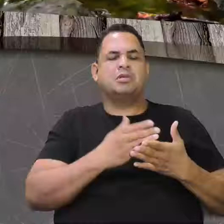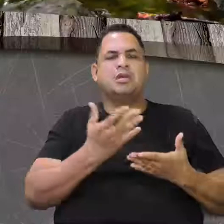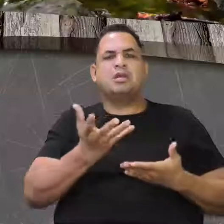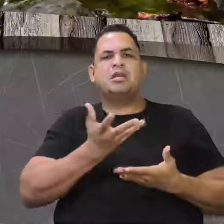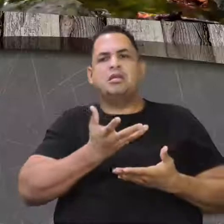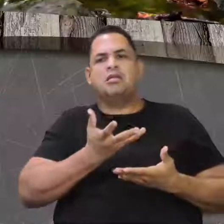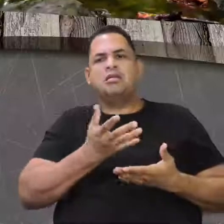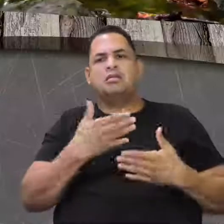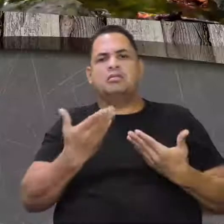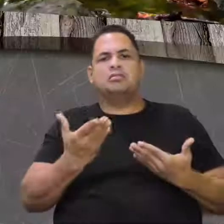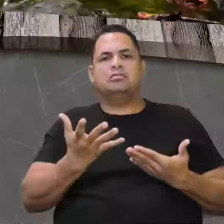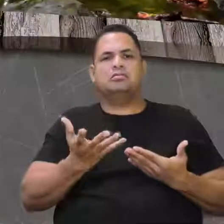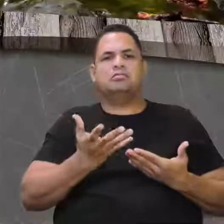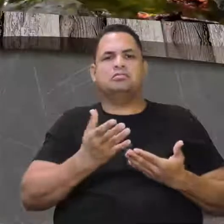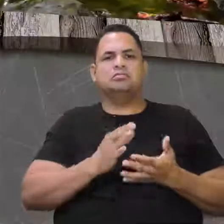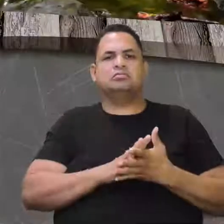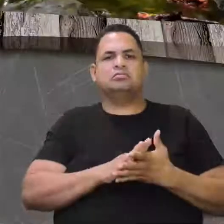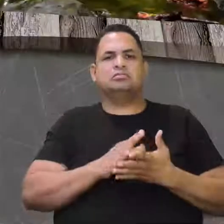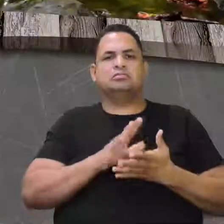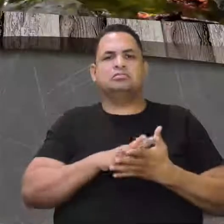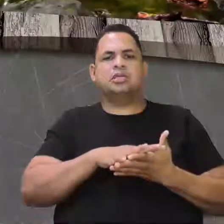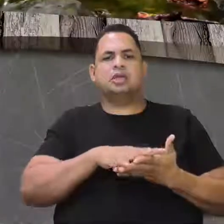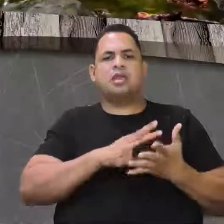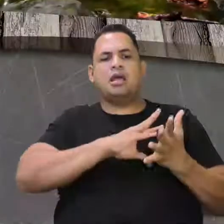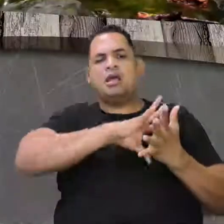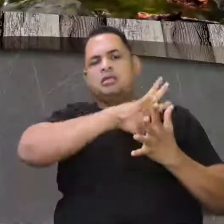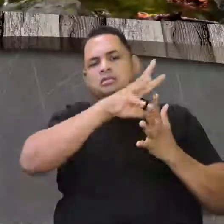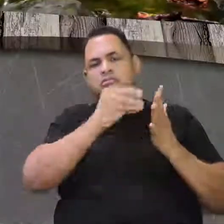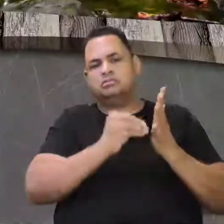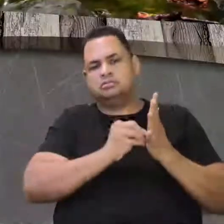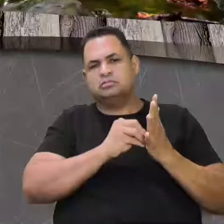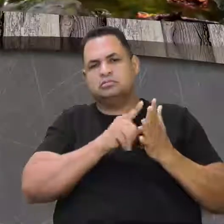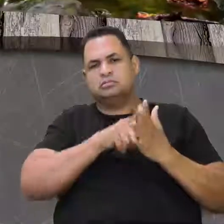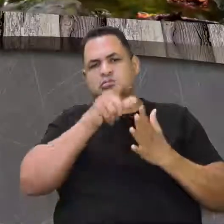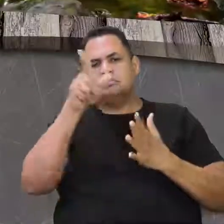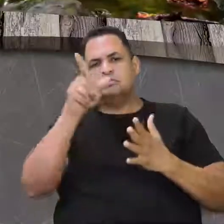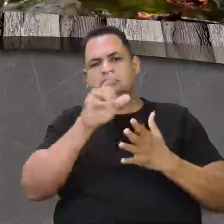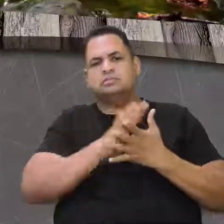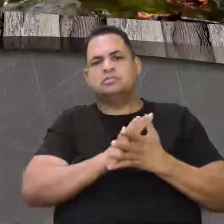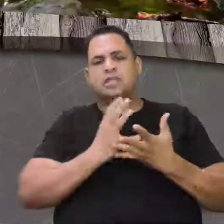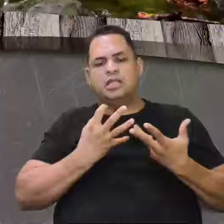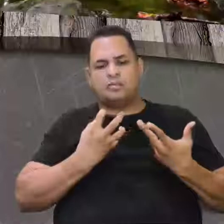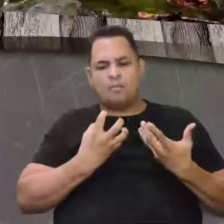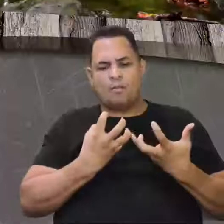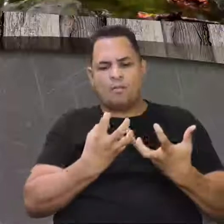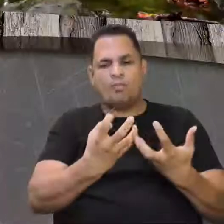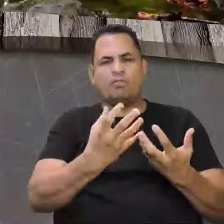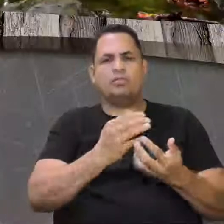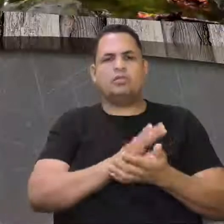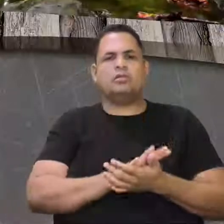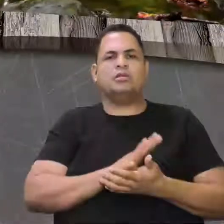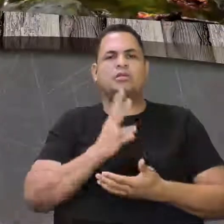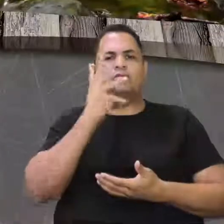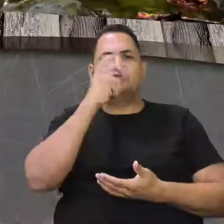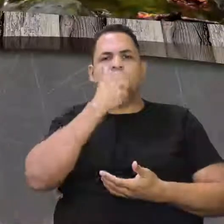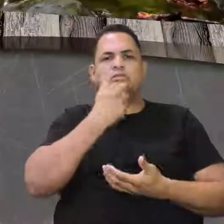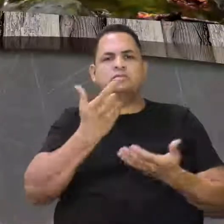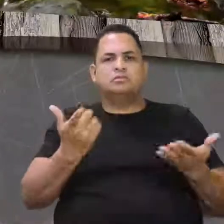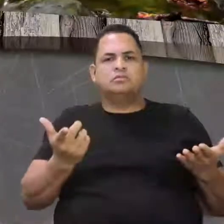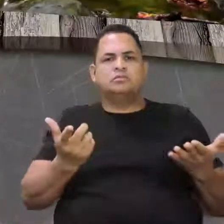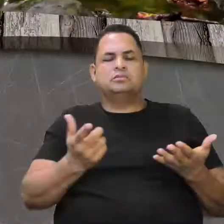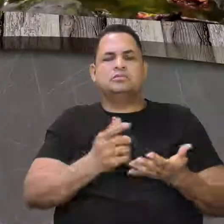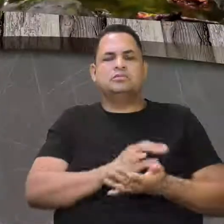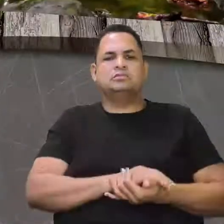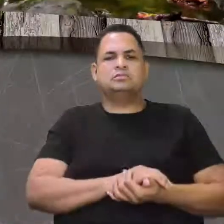porque quer, e eu quero esse lá da Amazônia. Eu quero lá do Cerrado. Eu vi, é bonito, tá?